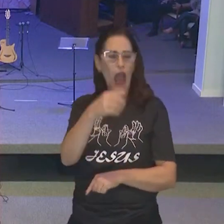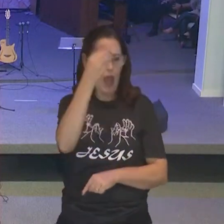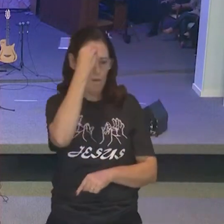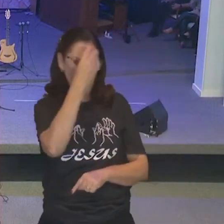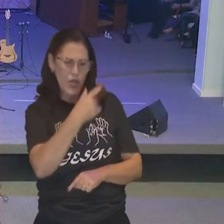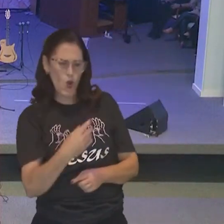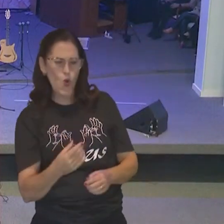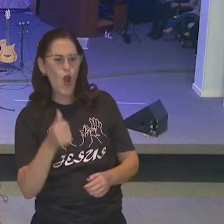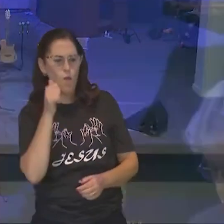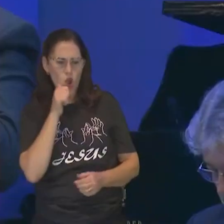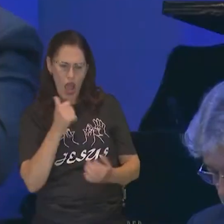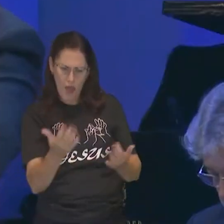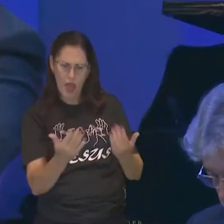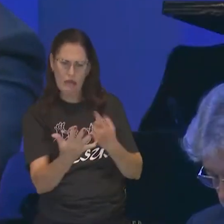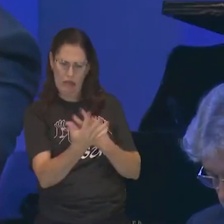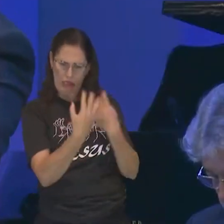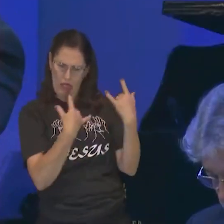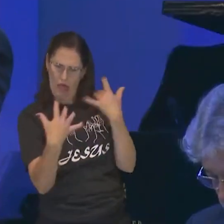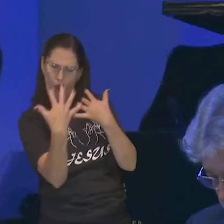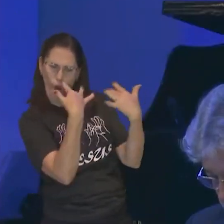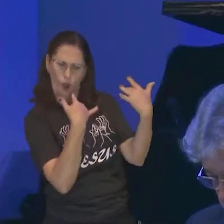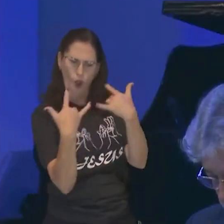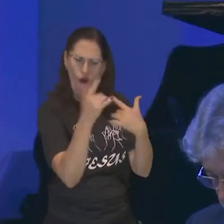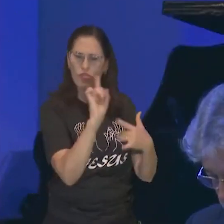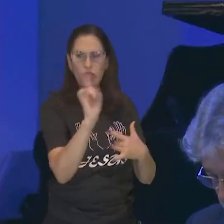mole. A culpa não foi